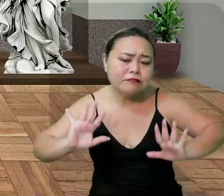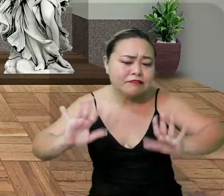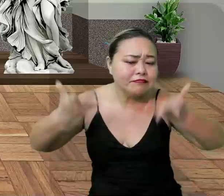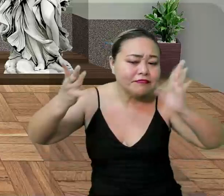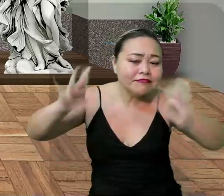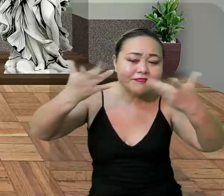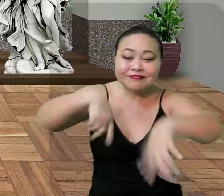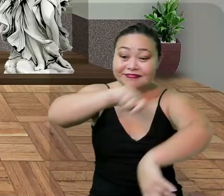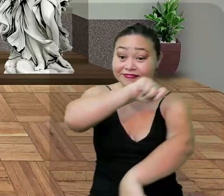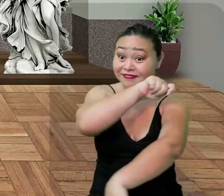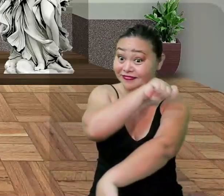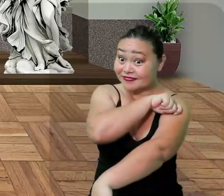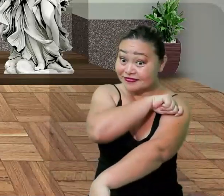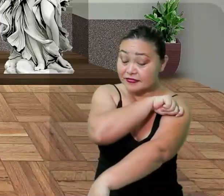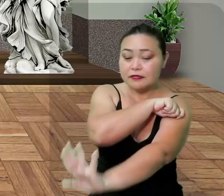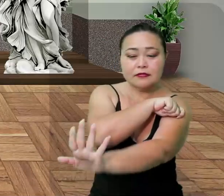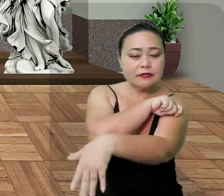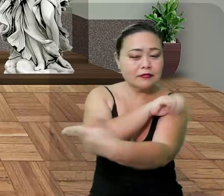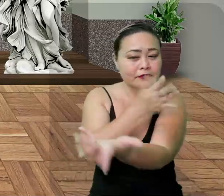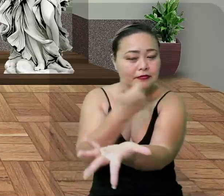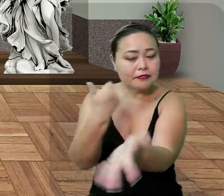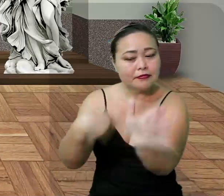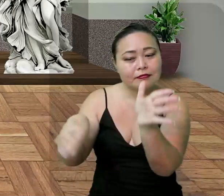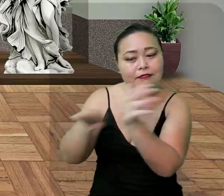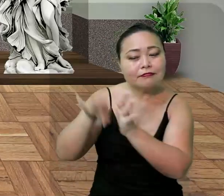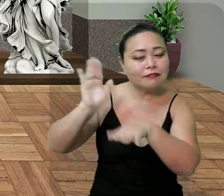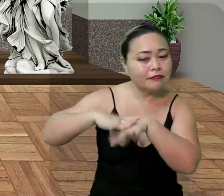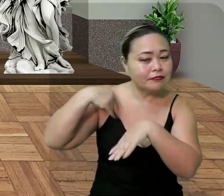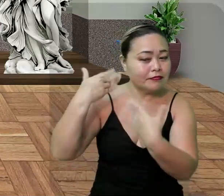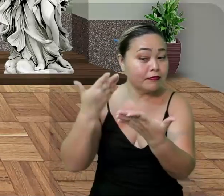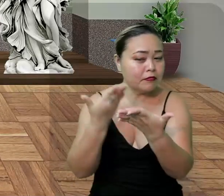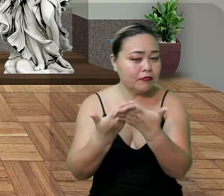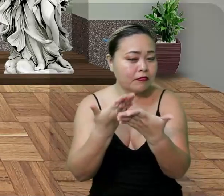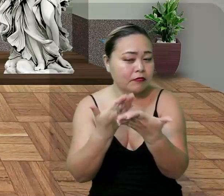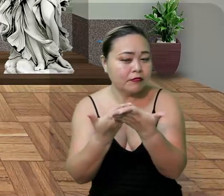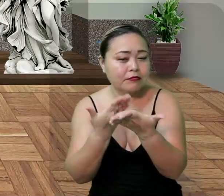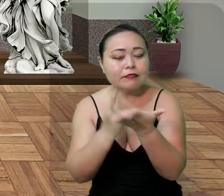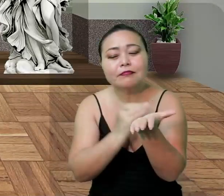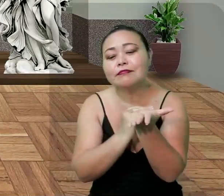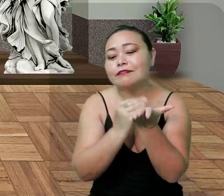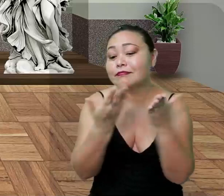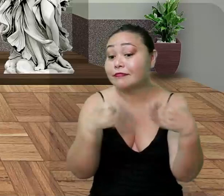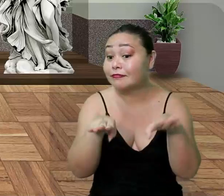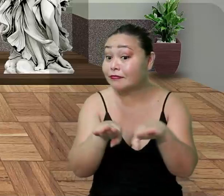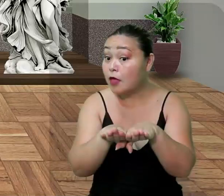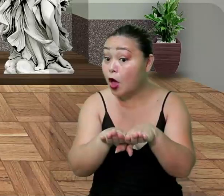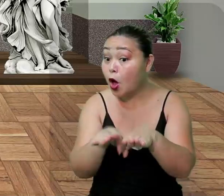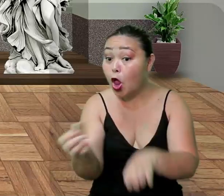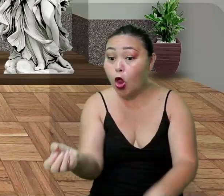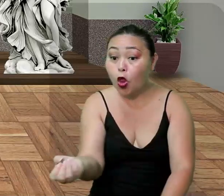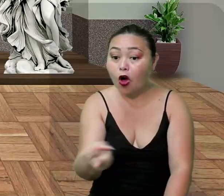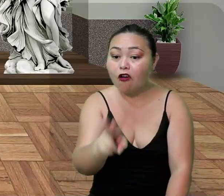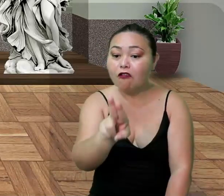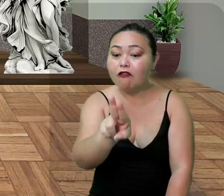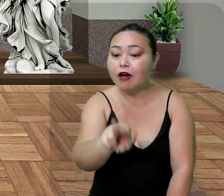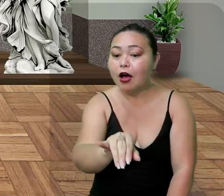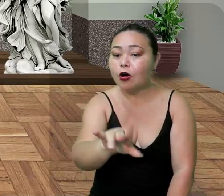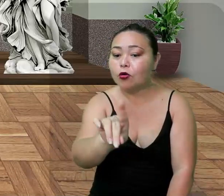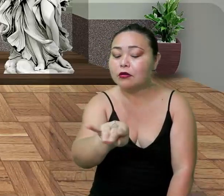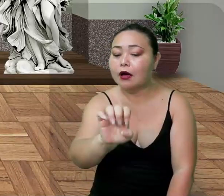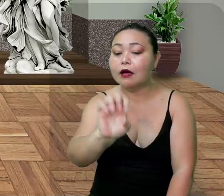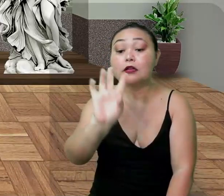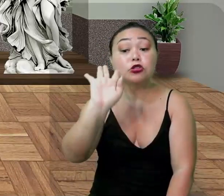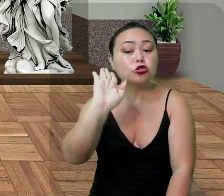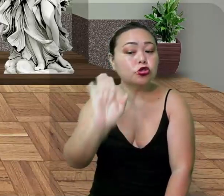Salve, salve, alunos! Chegamos aí para mais uma aula e iniciando também uma nova unidade, né? Que nós já estamos